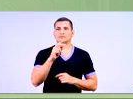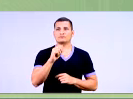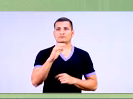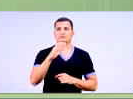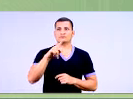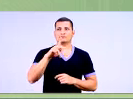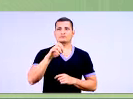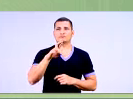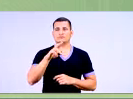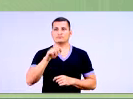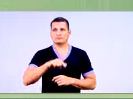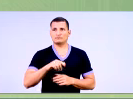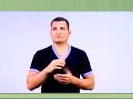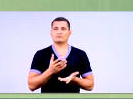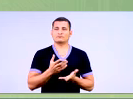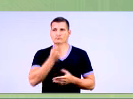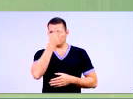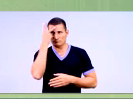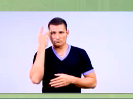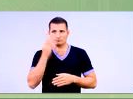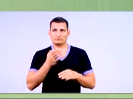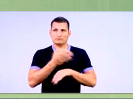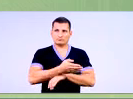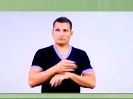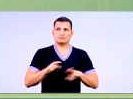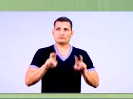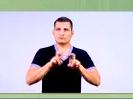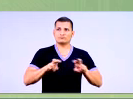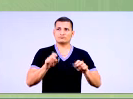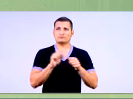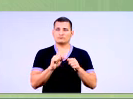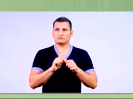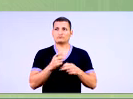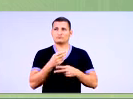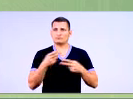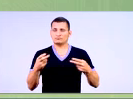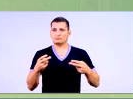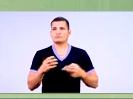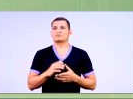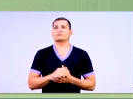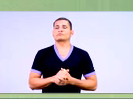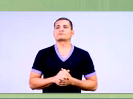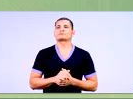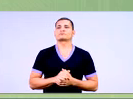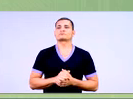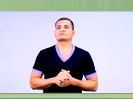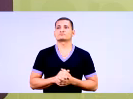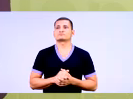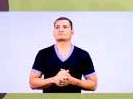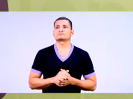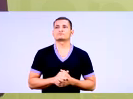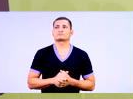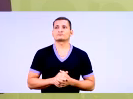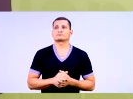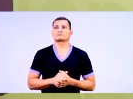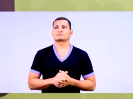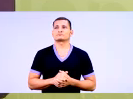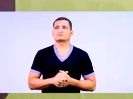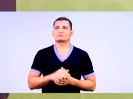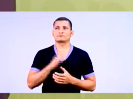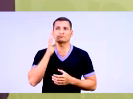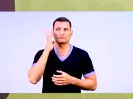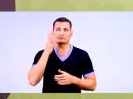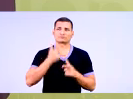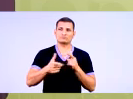que entra no computador para fazer não só coisas ilegais, mas também coisas para resolver